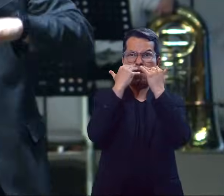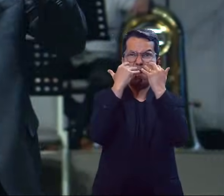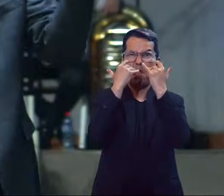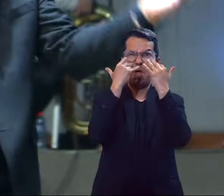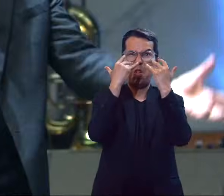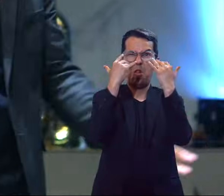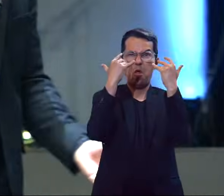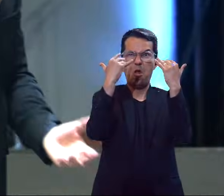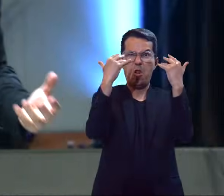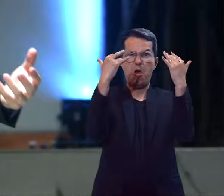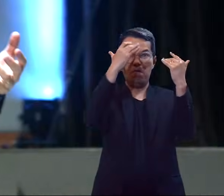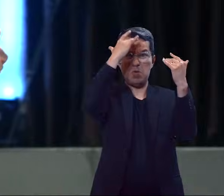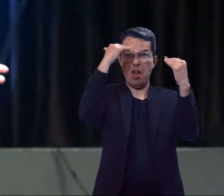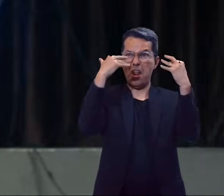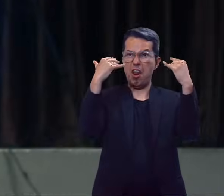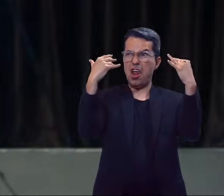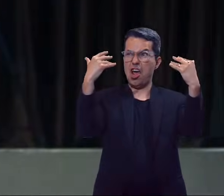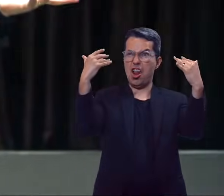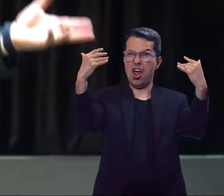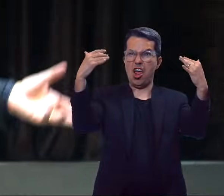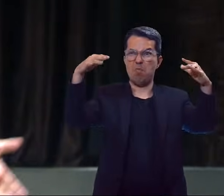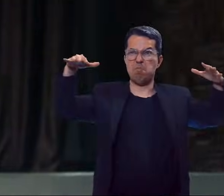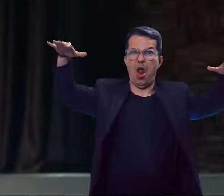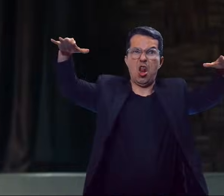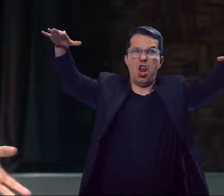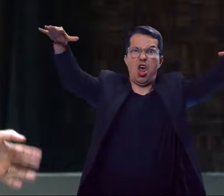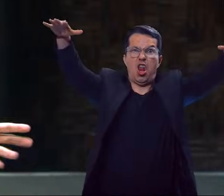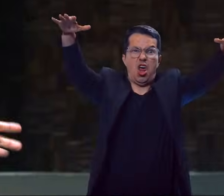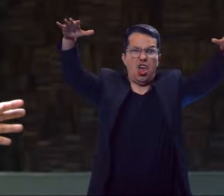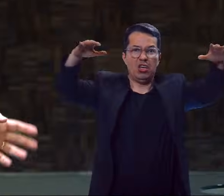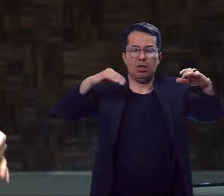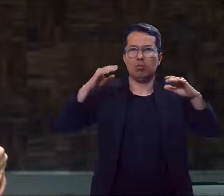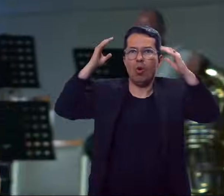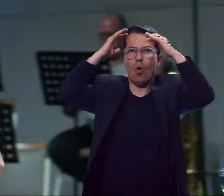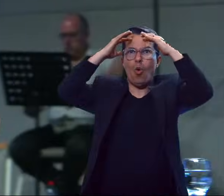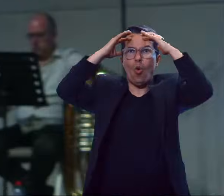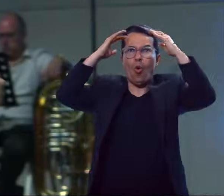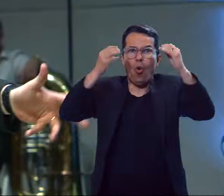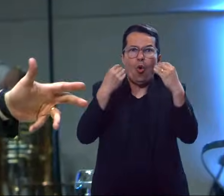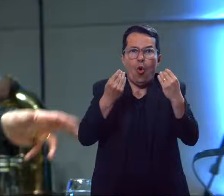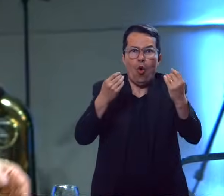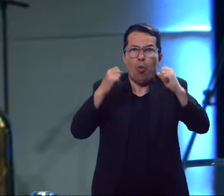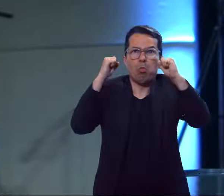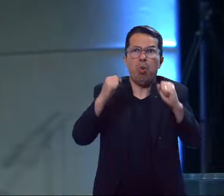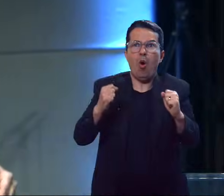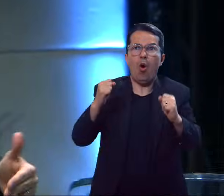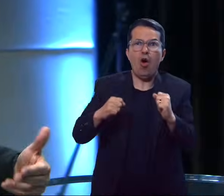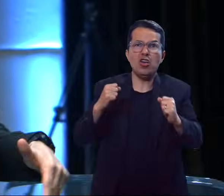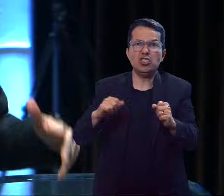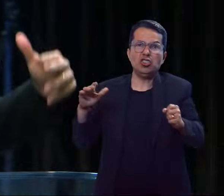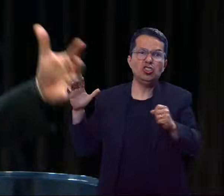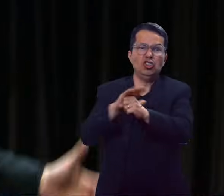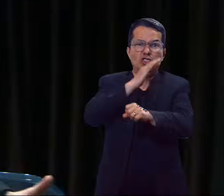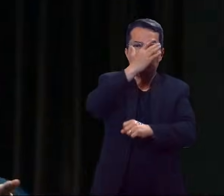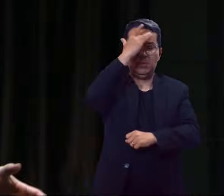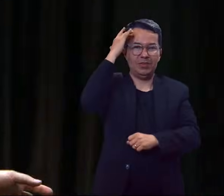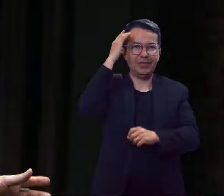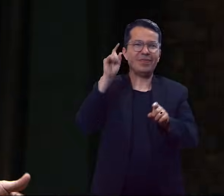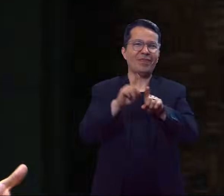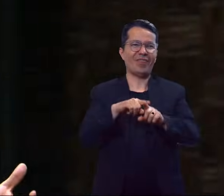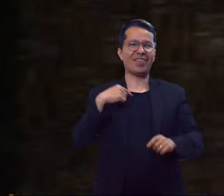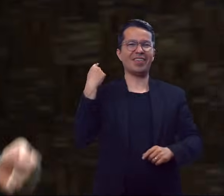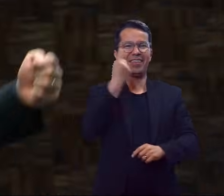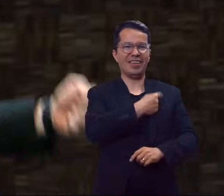África, tantas histórias. Também lembro das viagens missionárias. Eu nunca tinha feito isso. A gente começou a ir em viagem